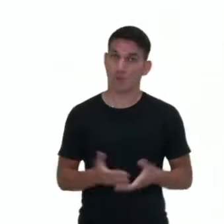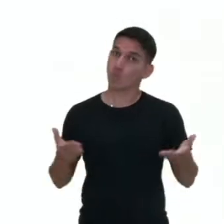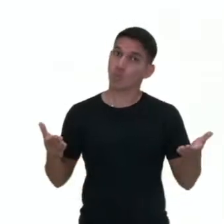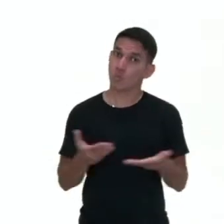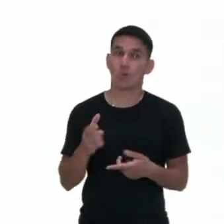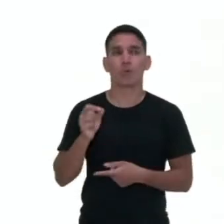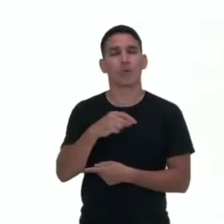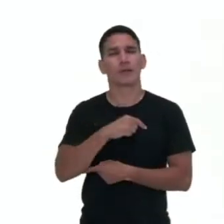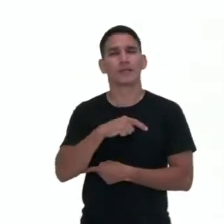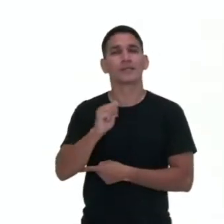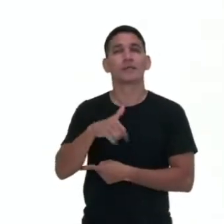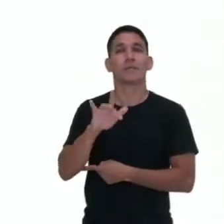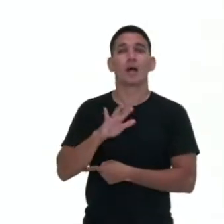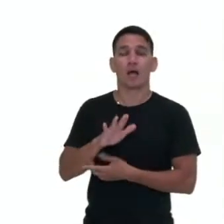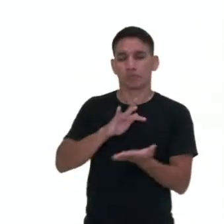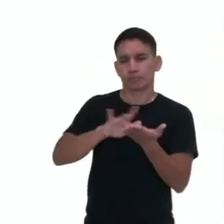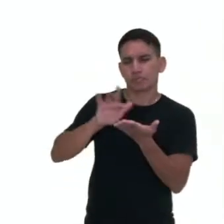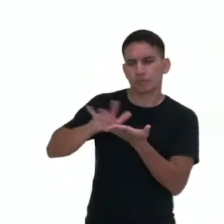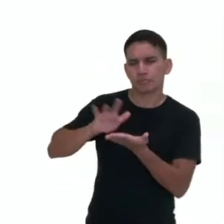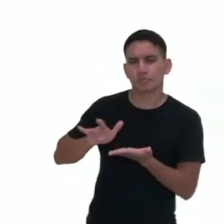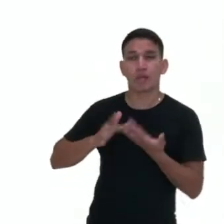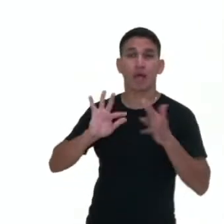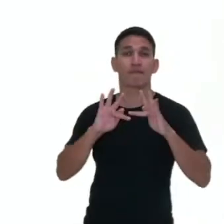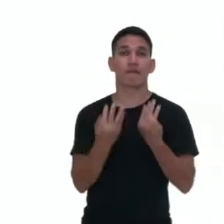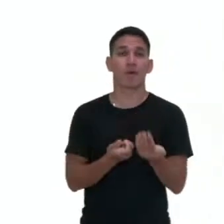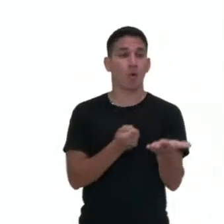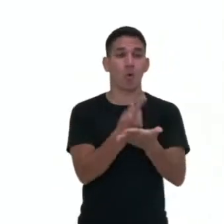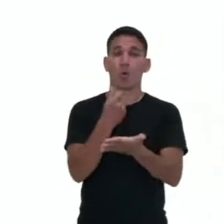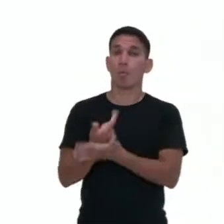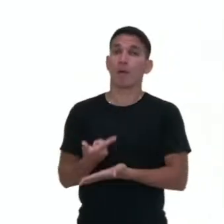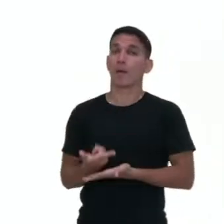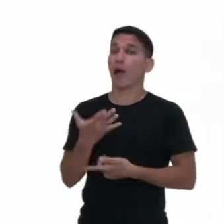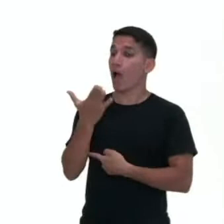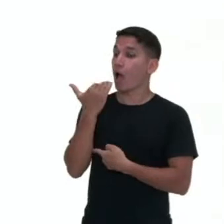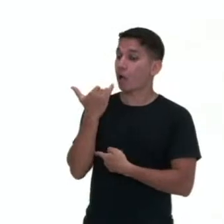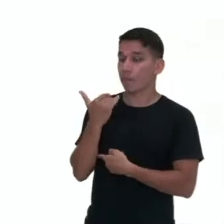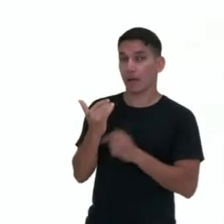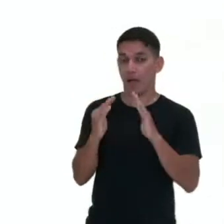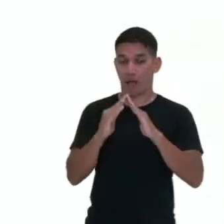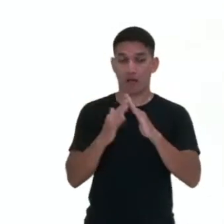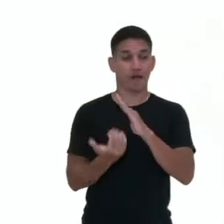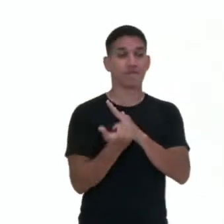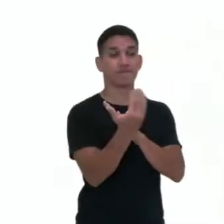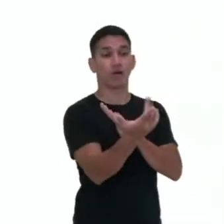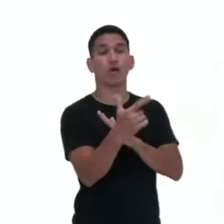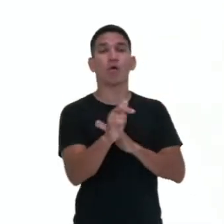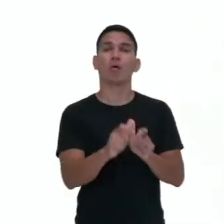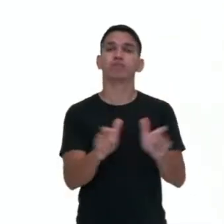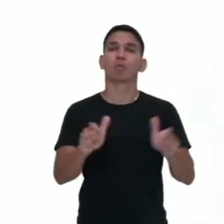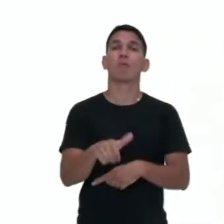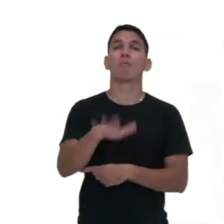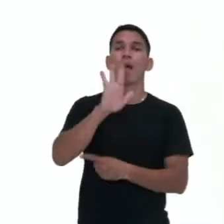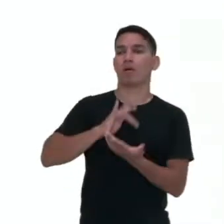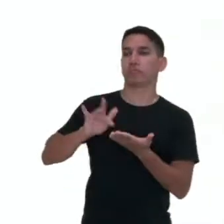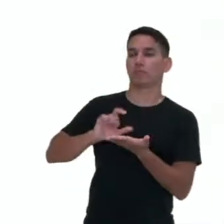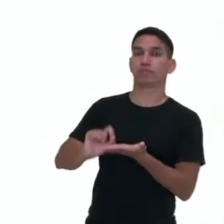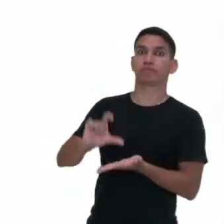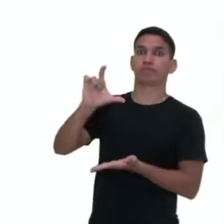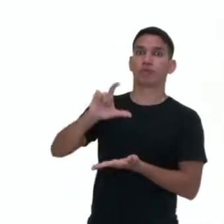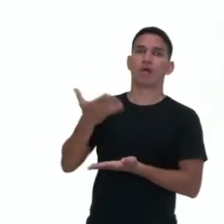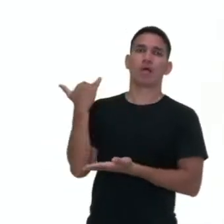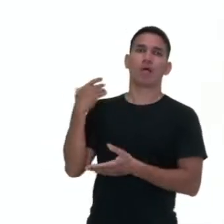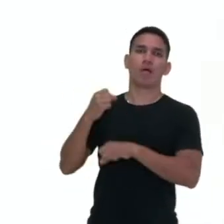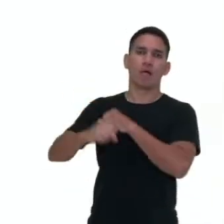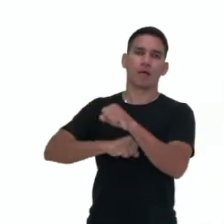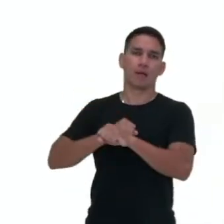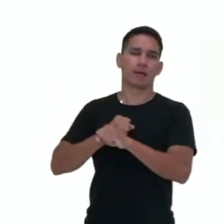Atualmente, as despesas das famílias com alimentação fora de casa aumentou em relação aos últimos anos. Em 2003,